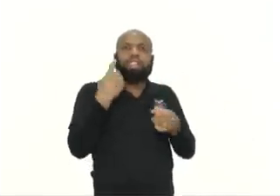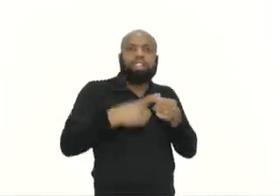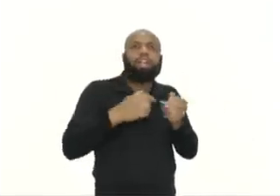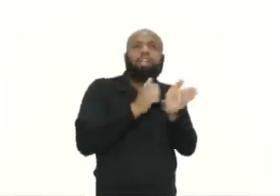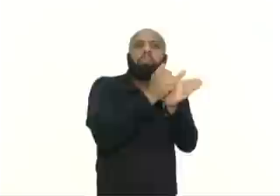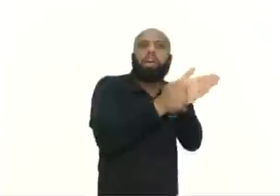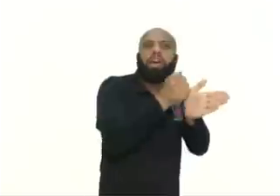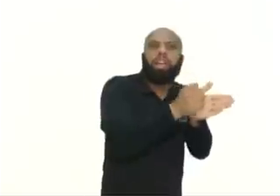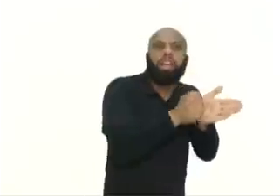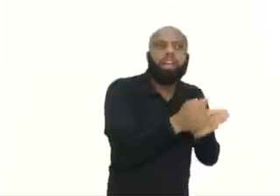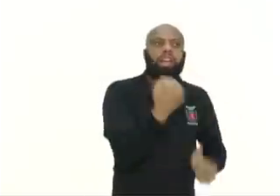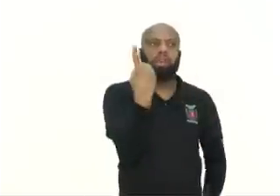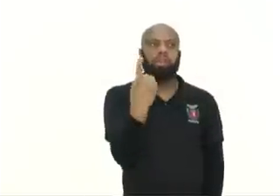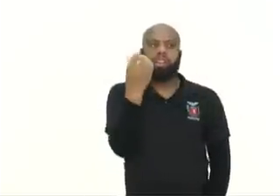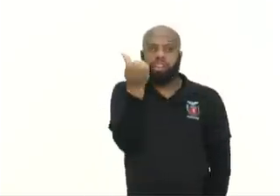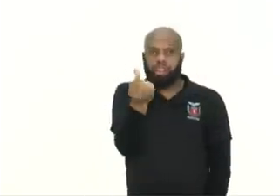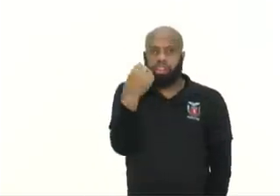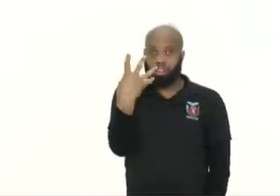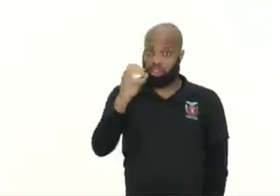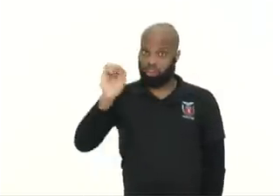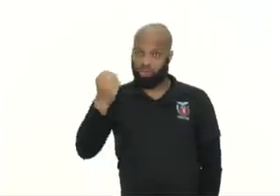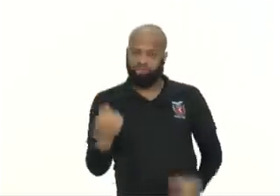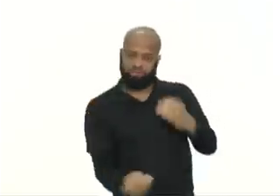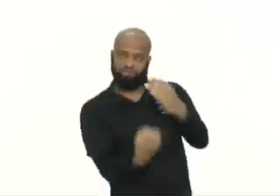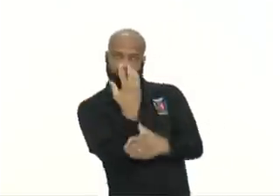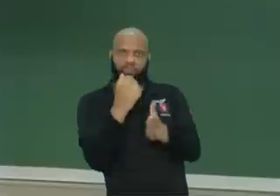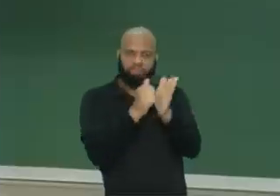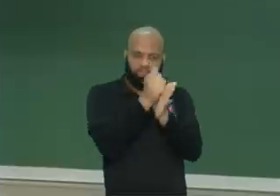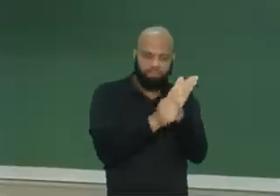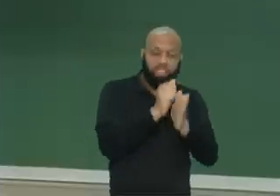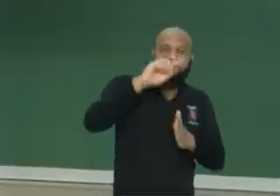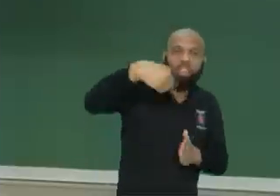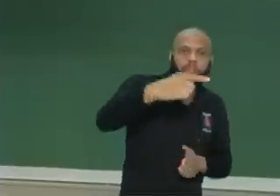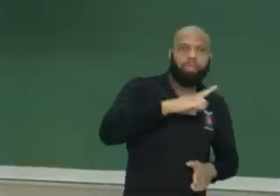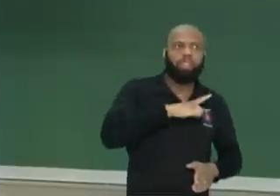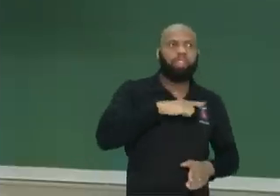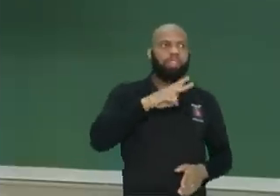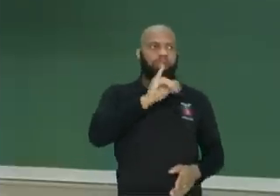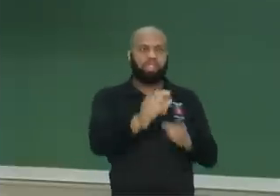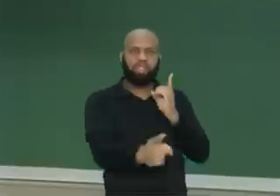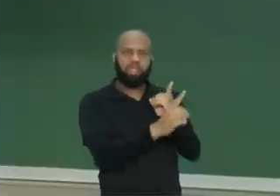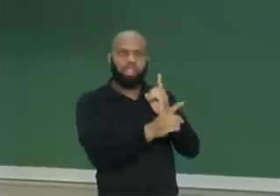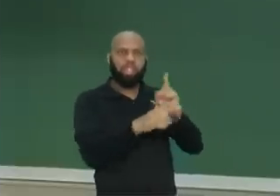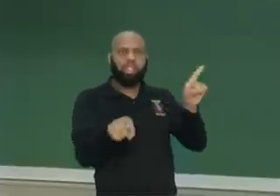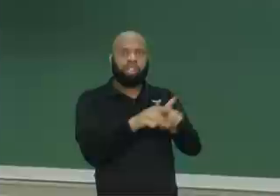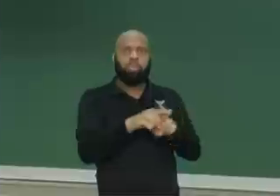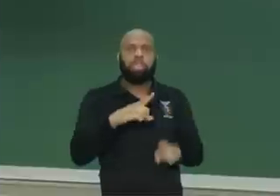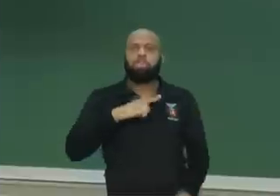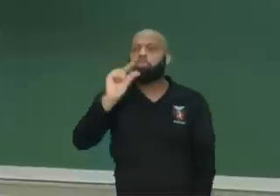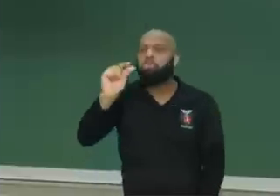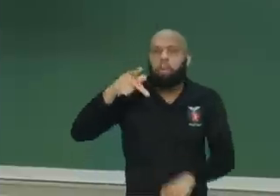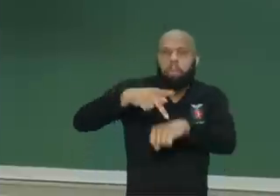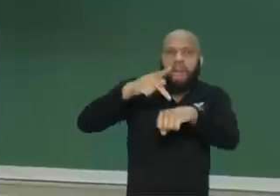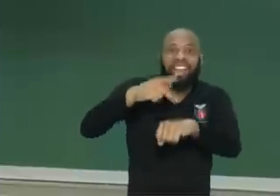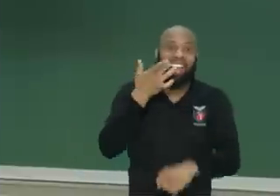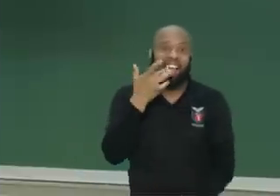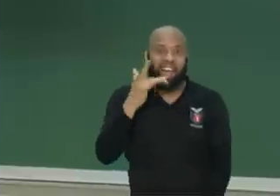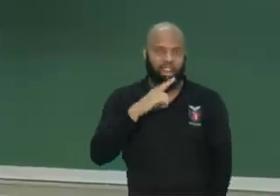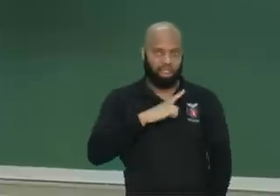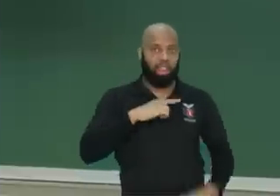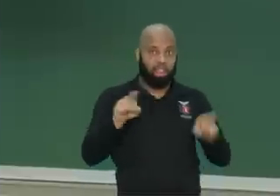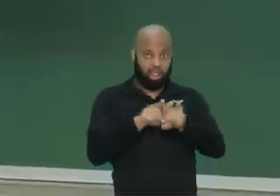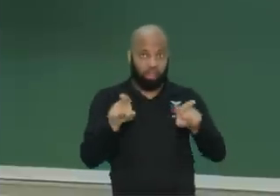Paranaguá, 1648. Posteriormente são encontradas essas pequenas pedras de ouro